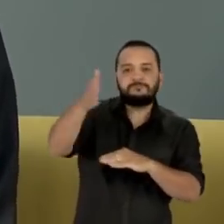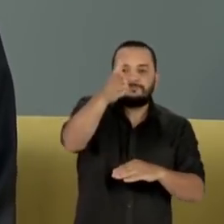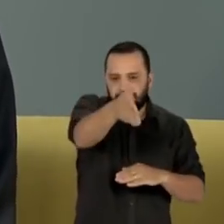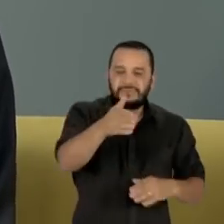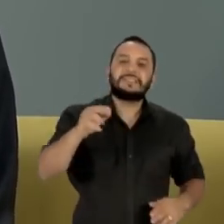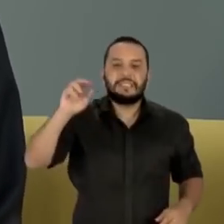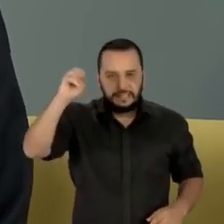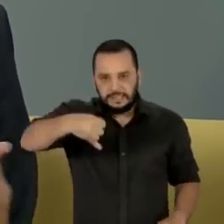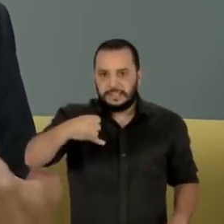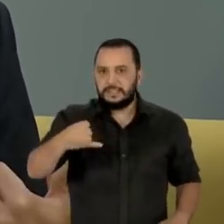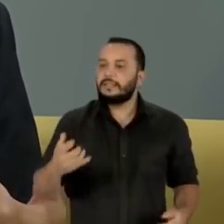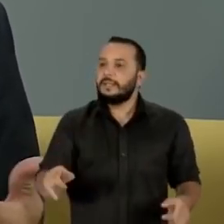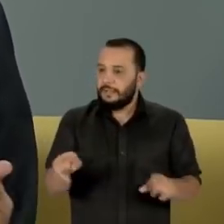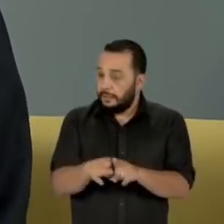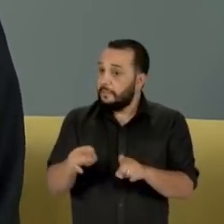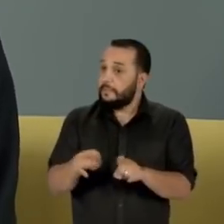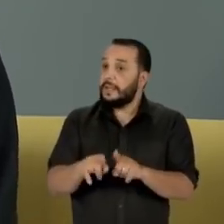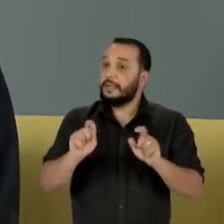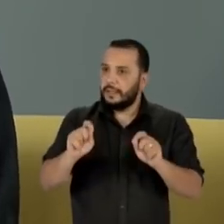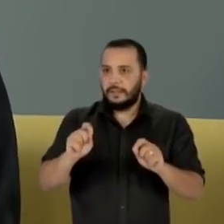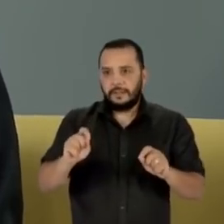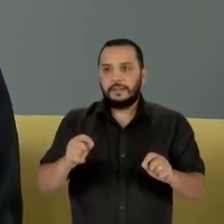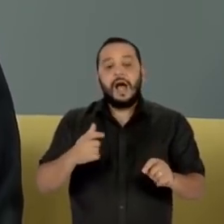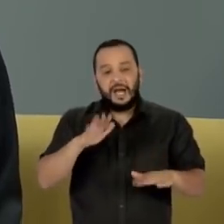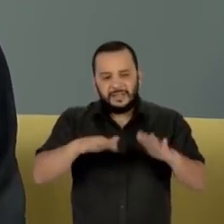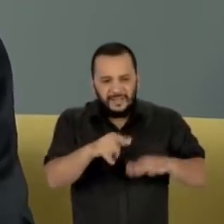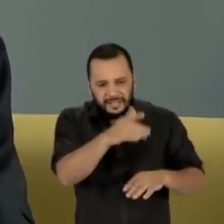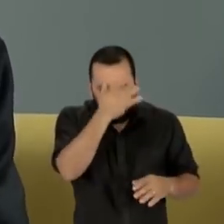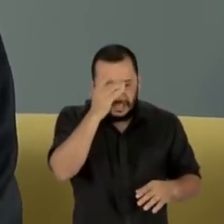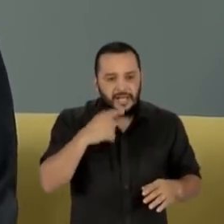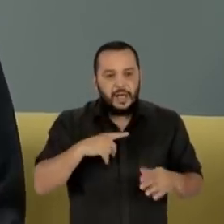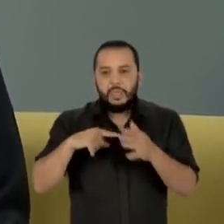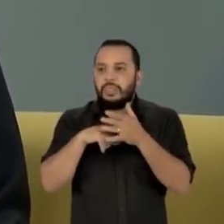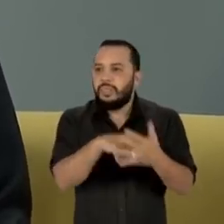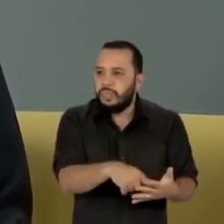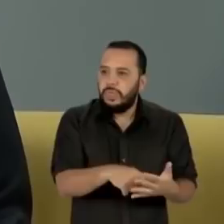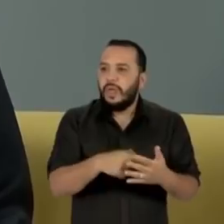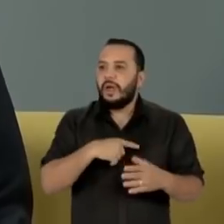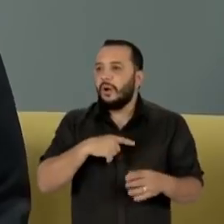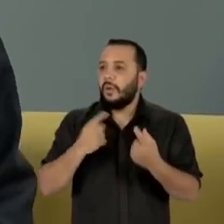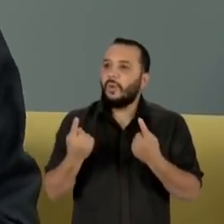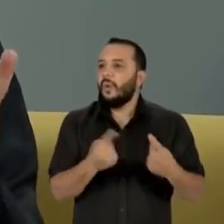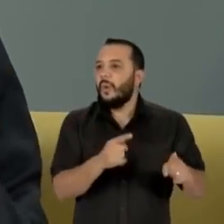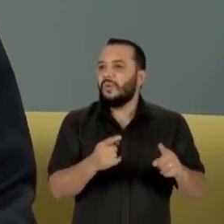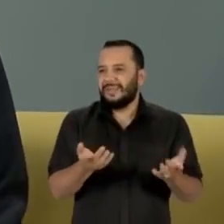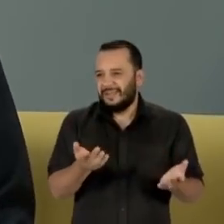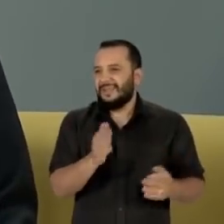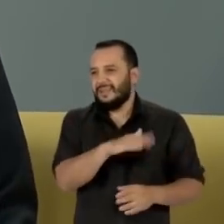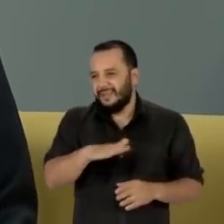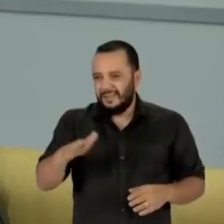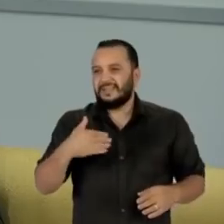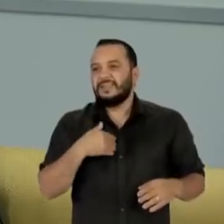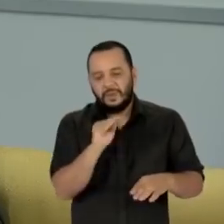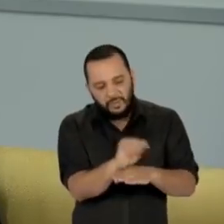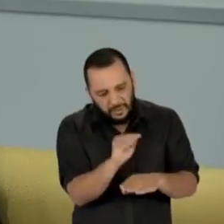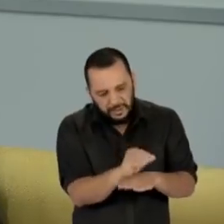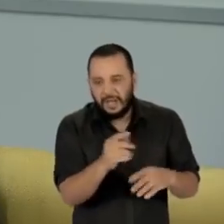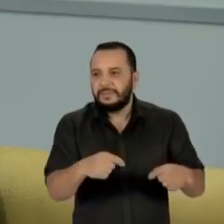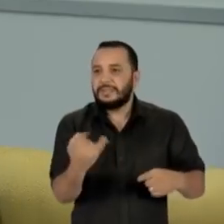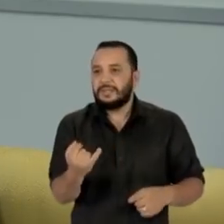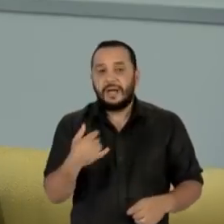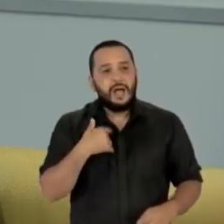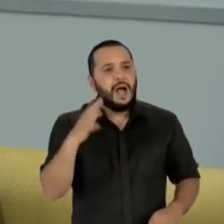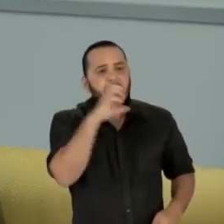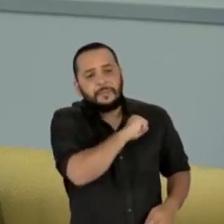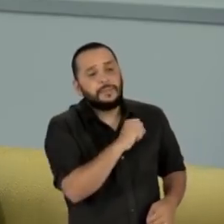precisando e claro pode ser também a porta de entrada de eventuais denúncias de violações de direitos de crianças adolescentes essa é a principal função do líbero